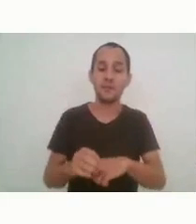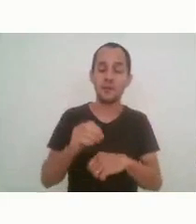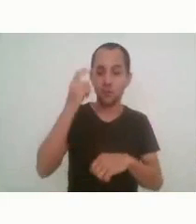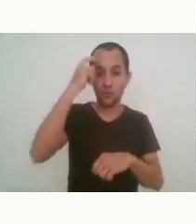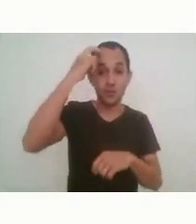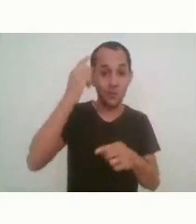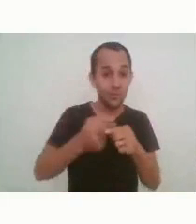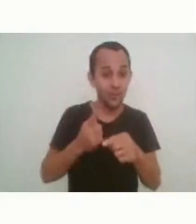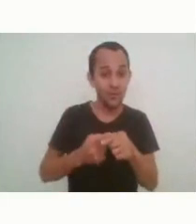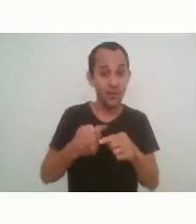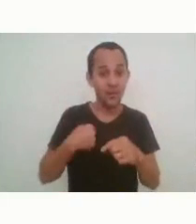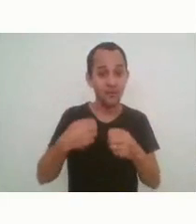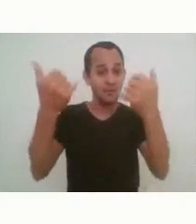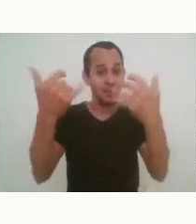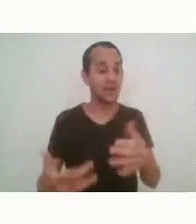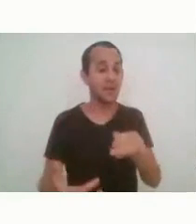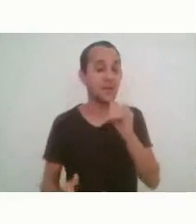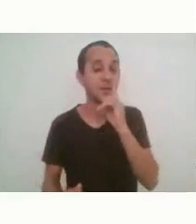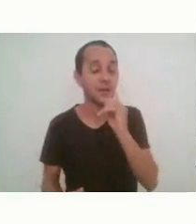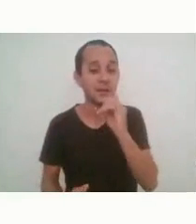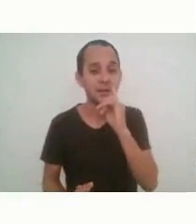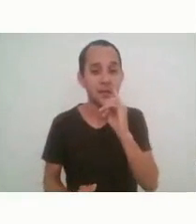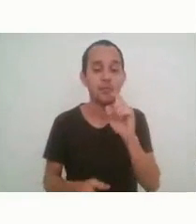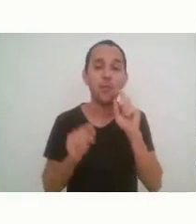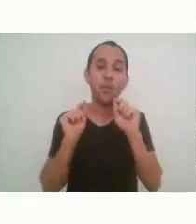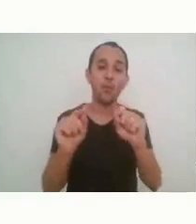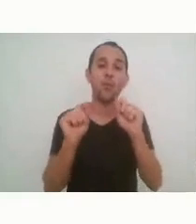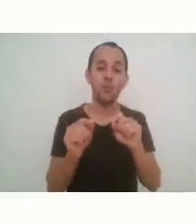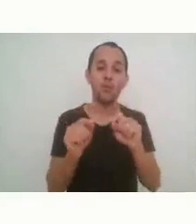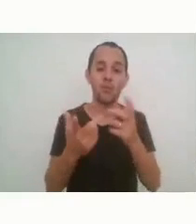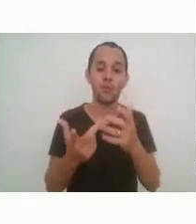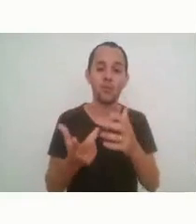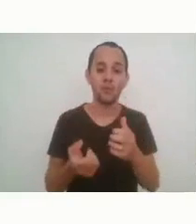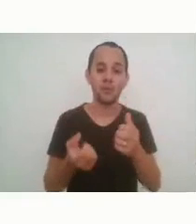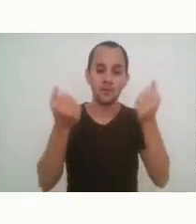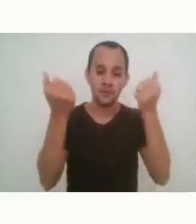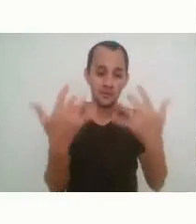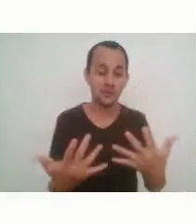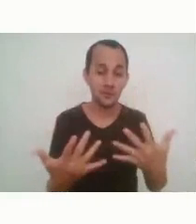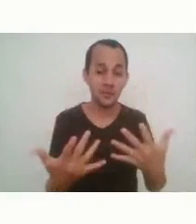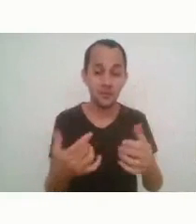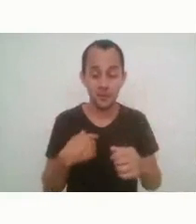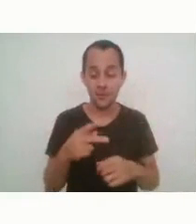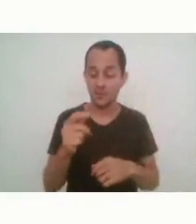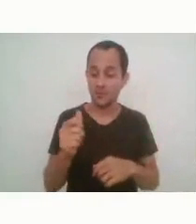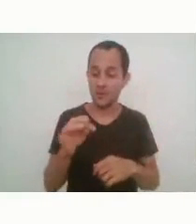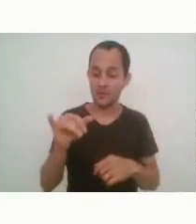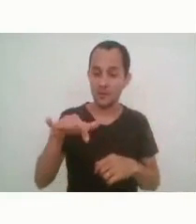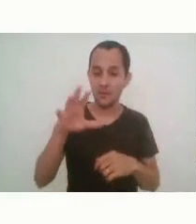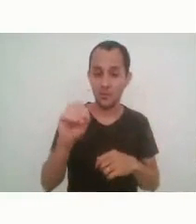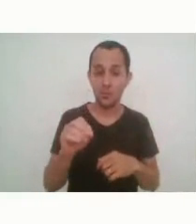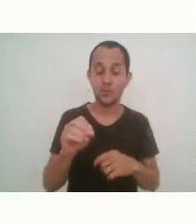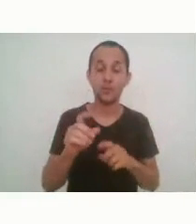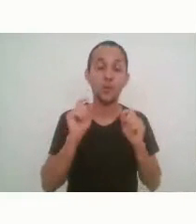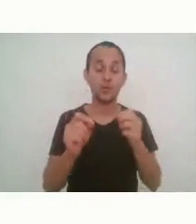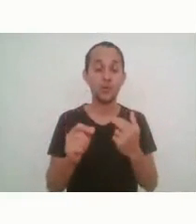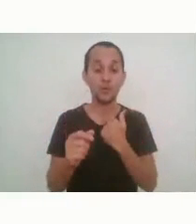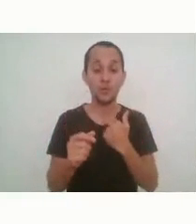pegar como exemplo do que é que o IPHAN coloca. O patrimônio histórico tombado, ele não pode